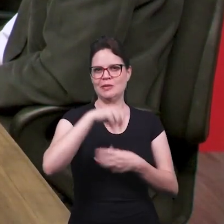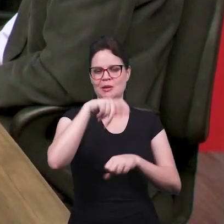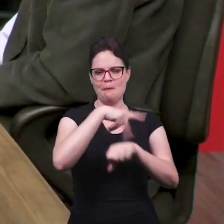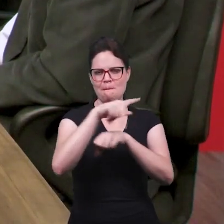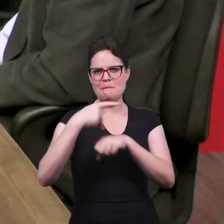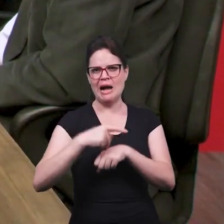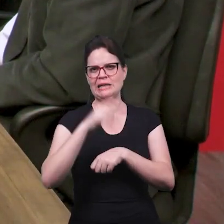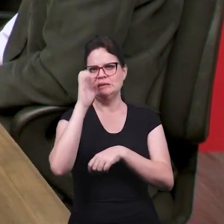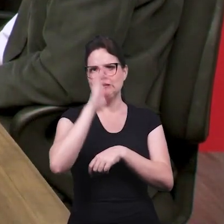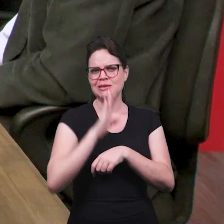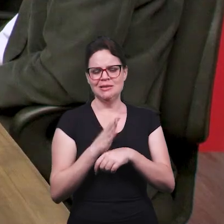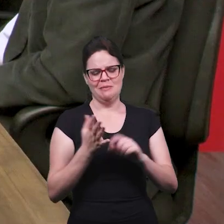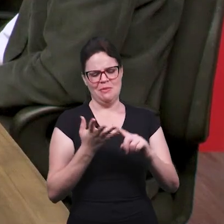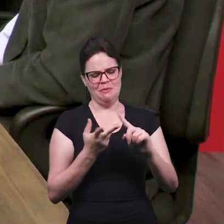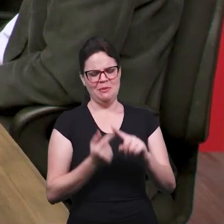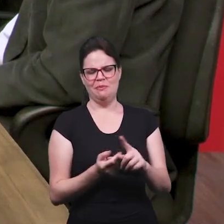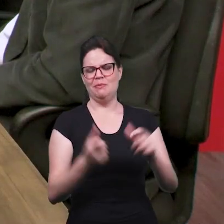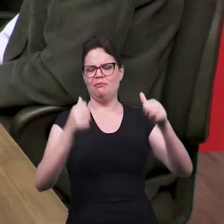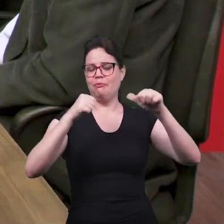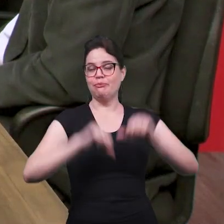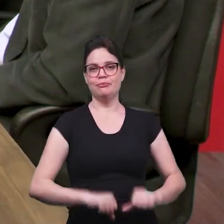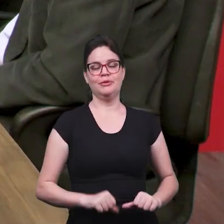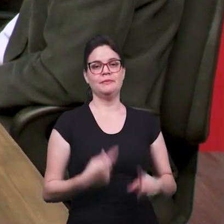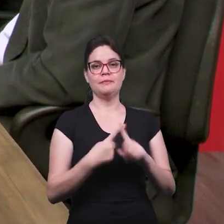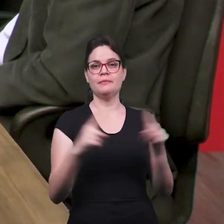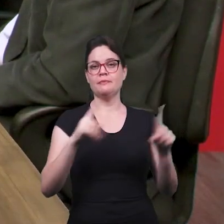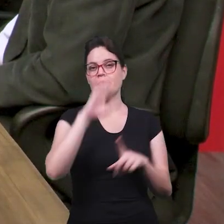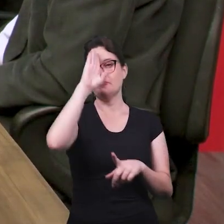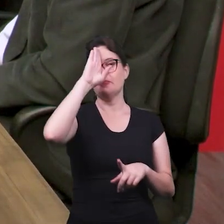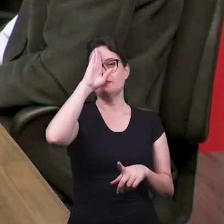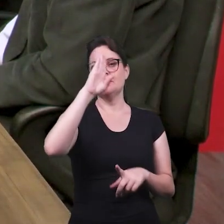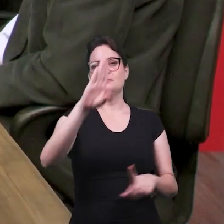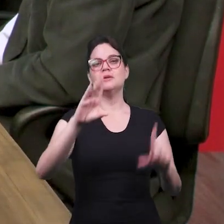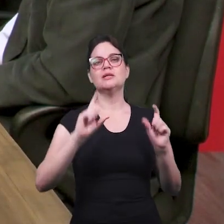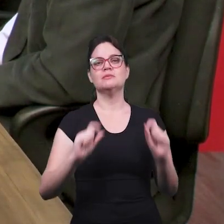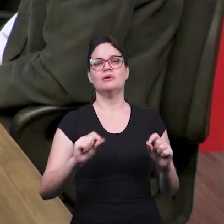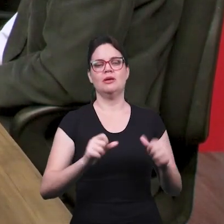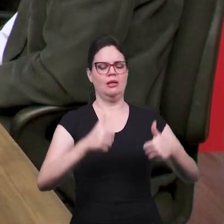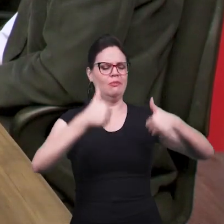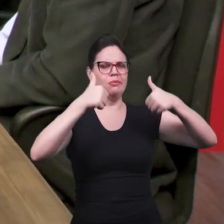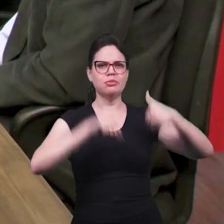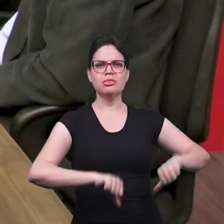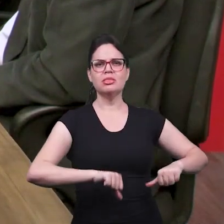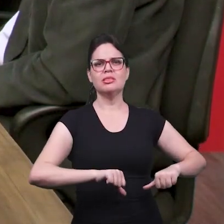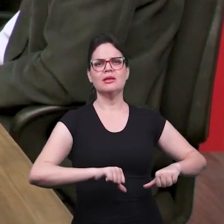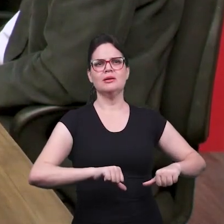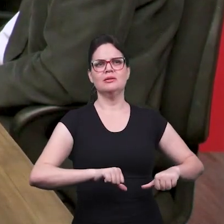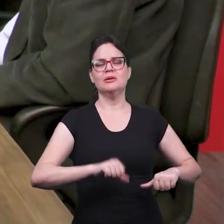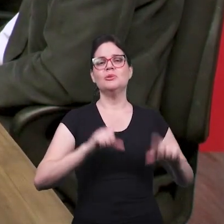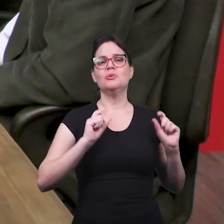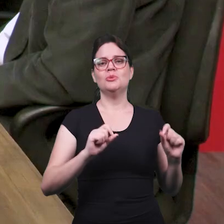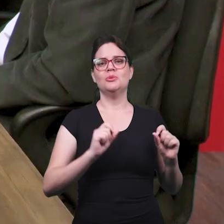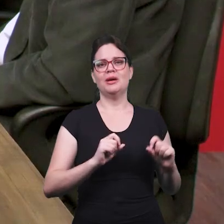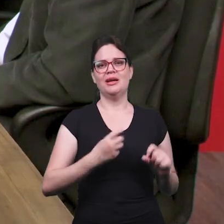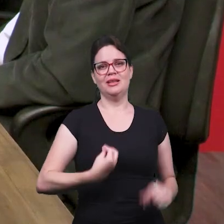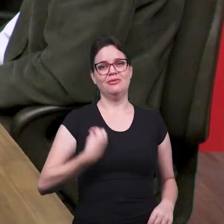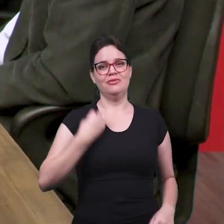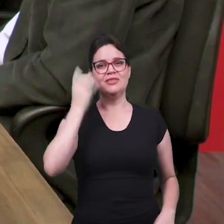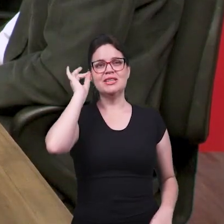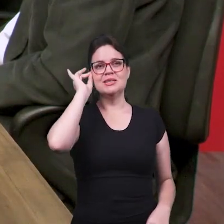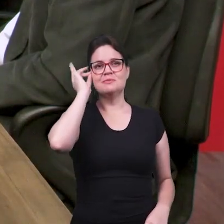então, e principalmente, acho que a principal de todas, a crise de identidade, a crise espiritual, a